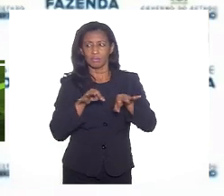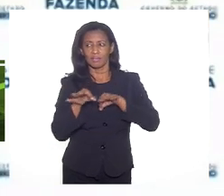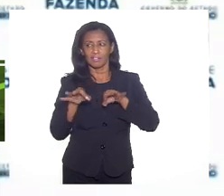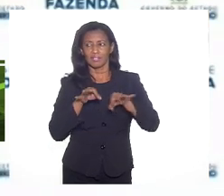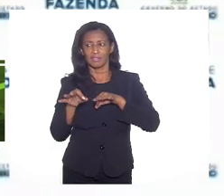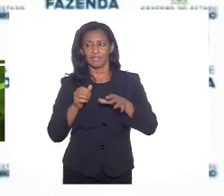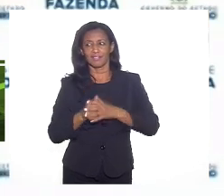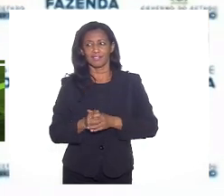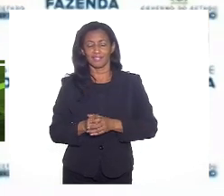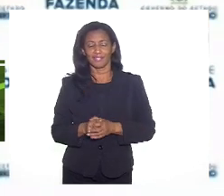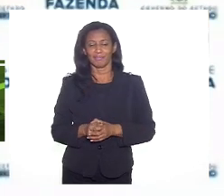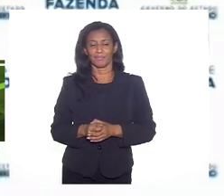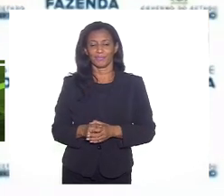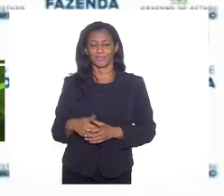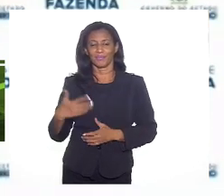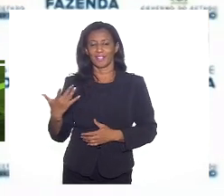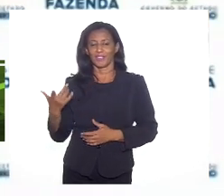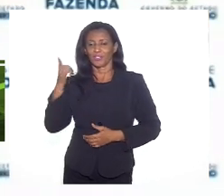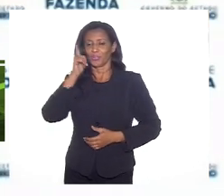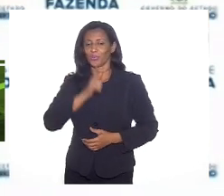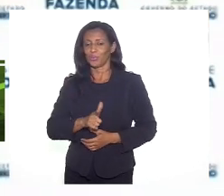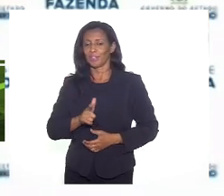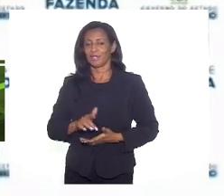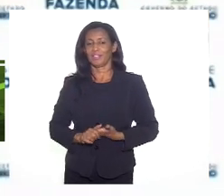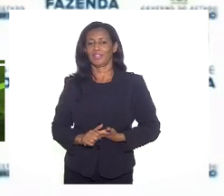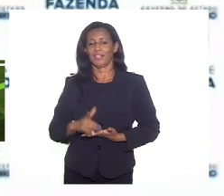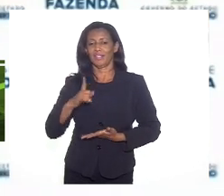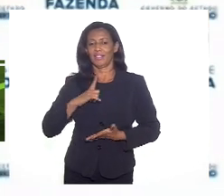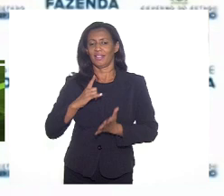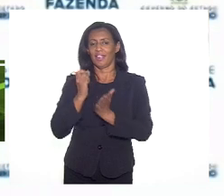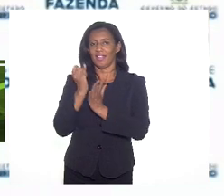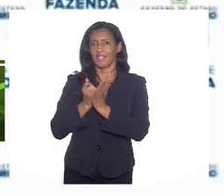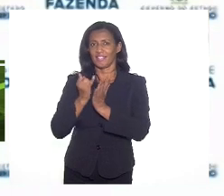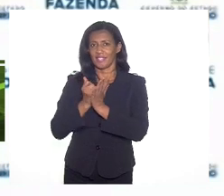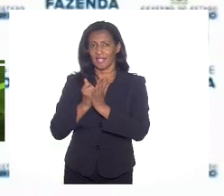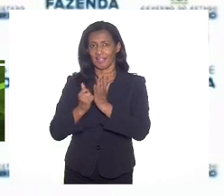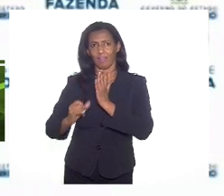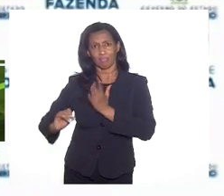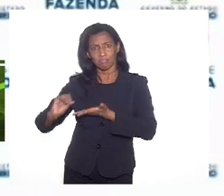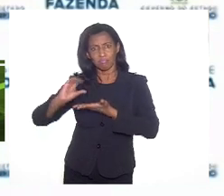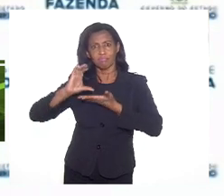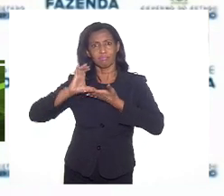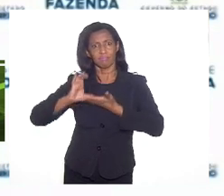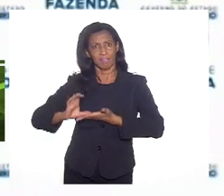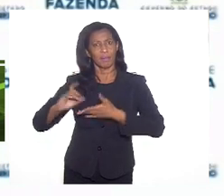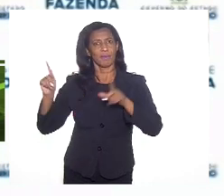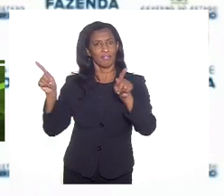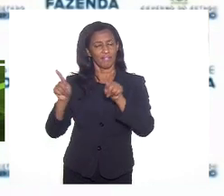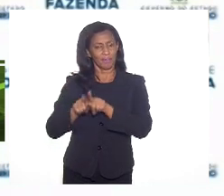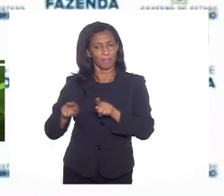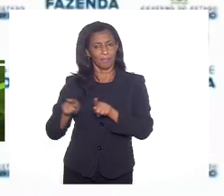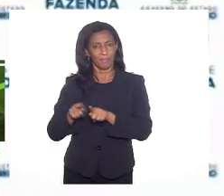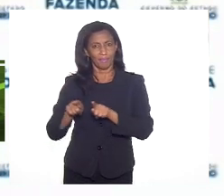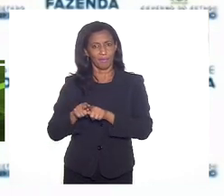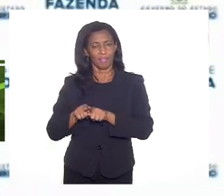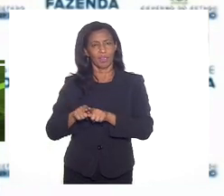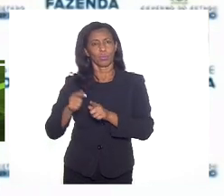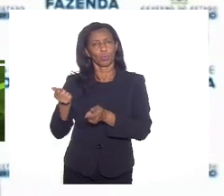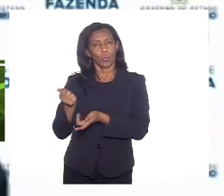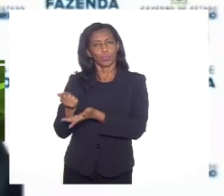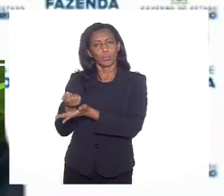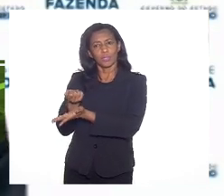fazendo com o Tesouro Nacional, que a gente consiga ter receita suficiente para fazer face também a todas essas